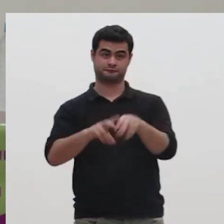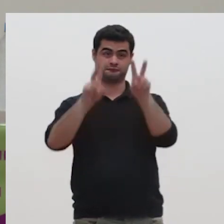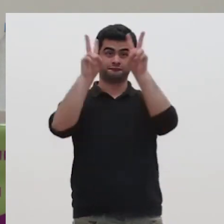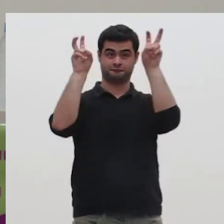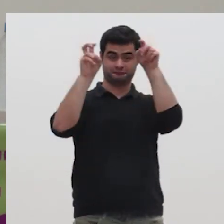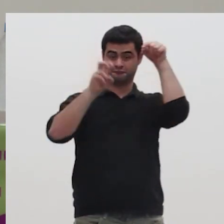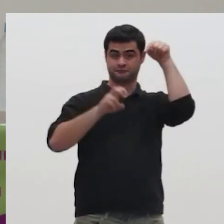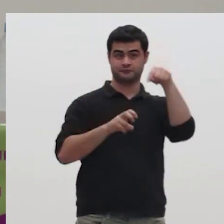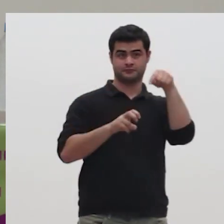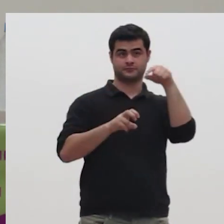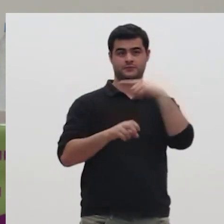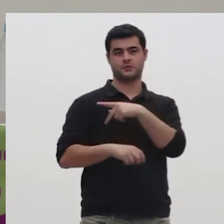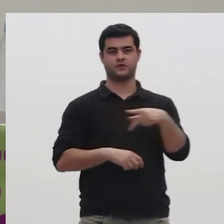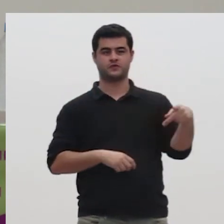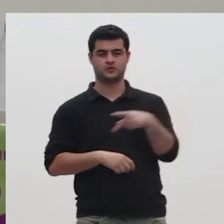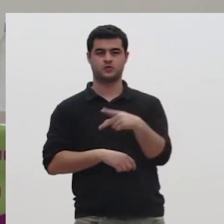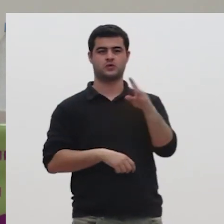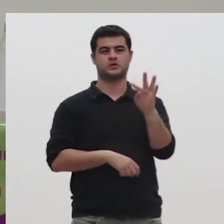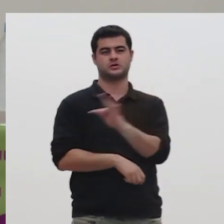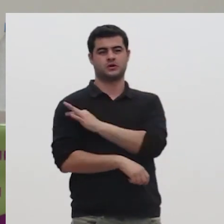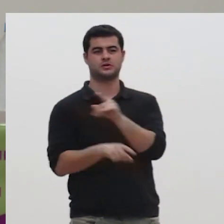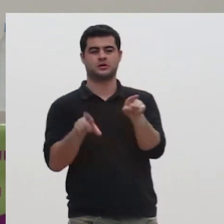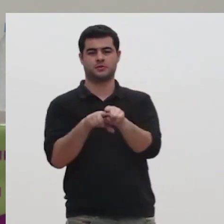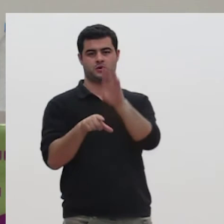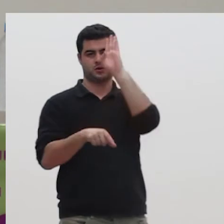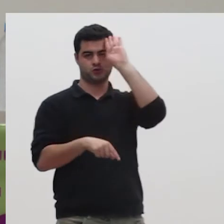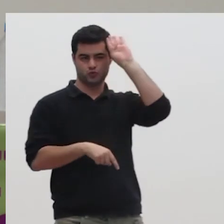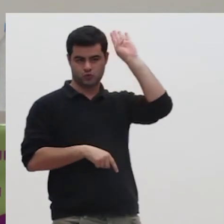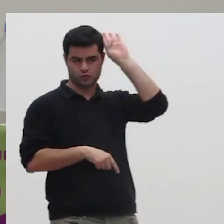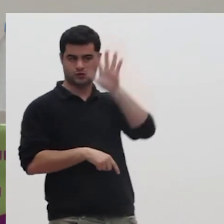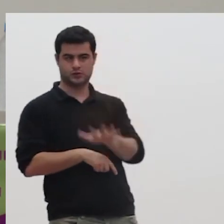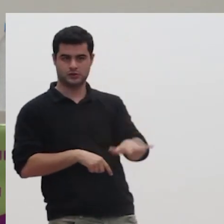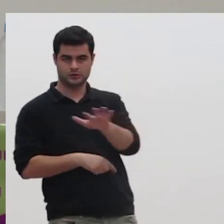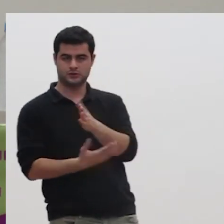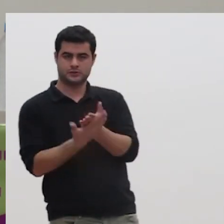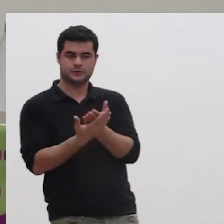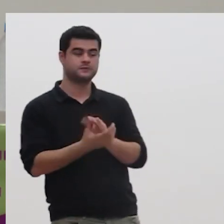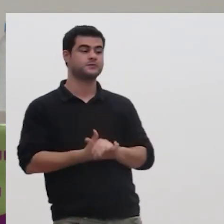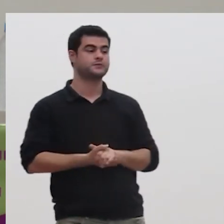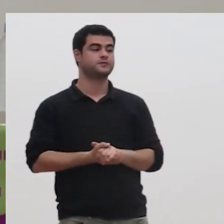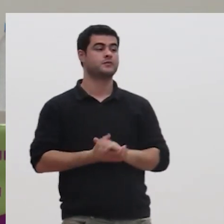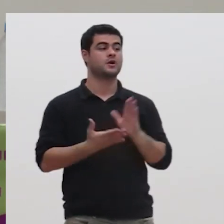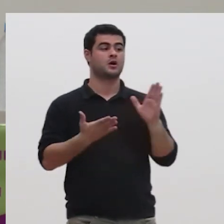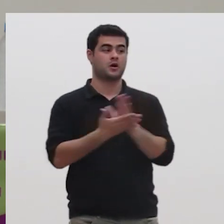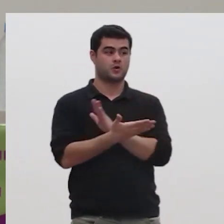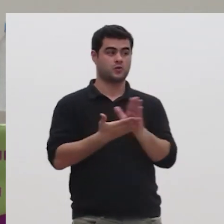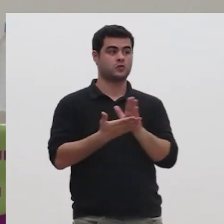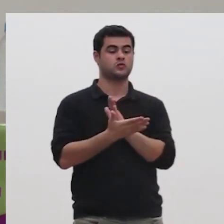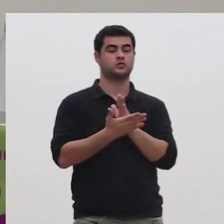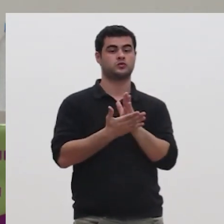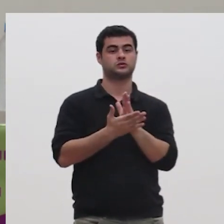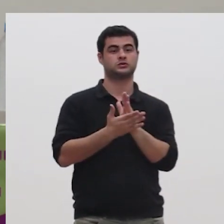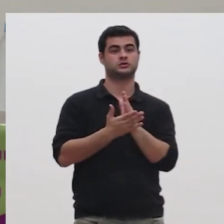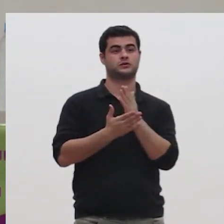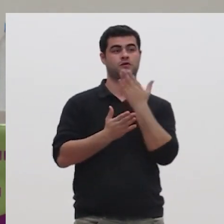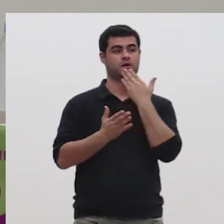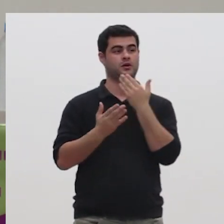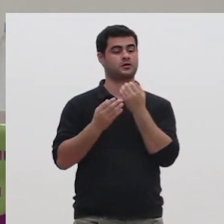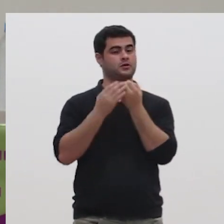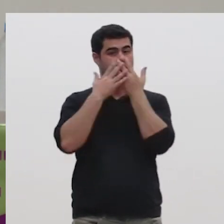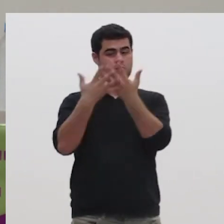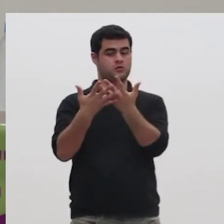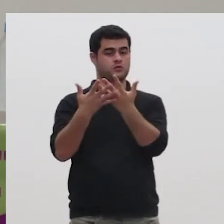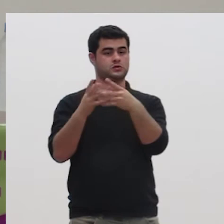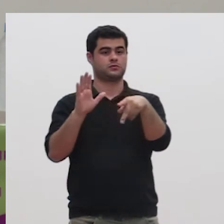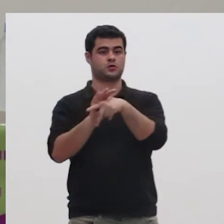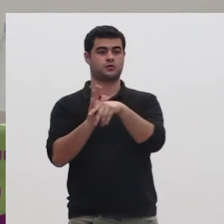por professores, técnicos e estudantes. Alguns, inclusive, defendem a denúncia do contrato. Mas eu quero